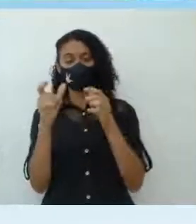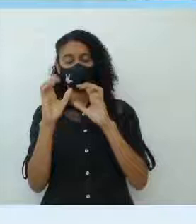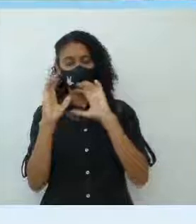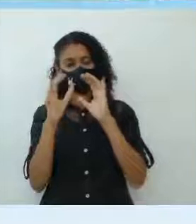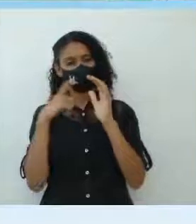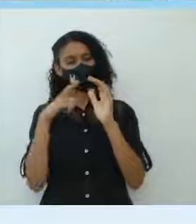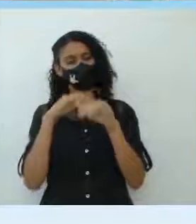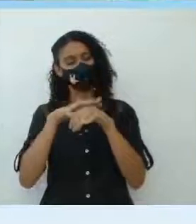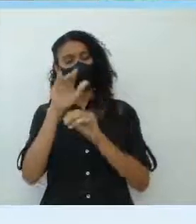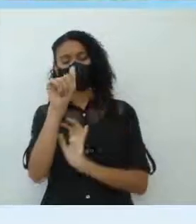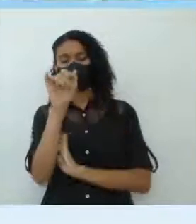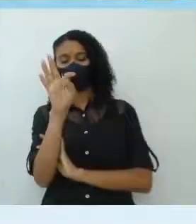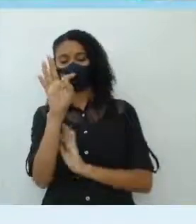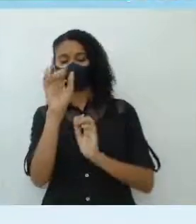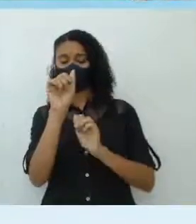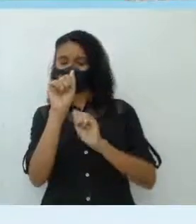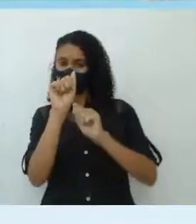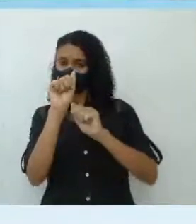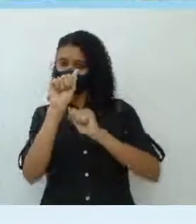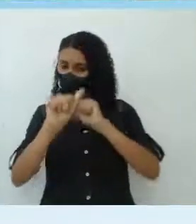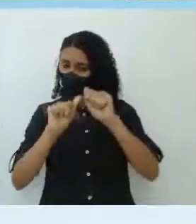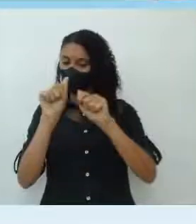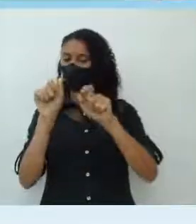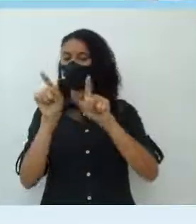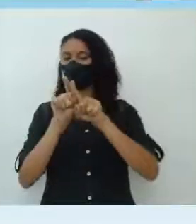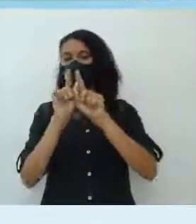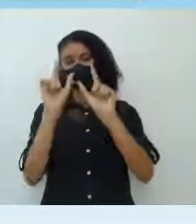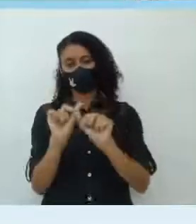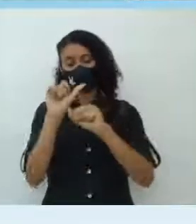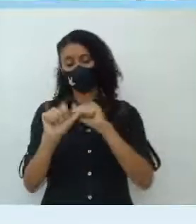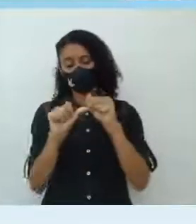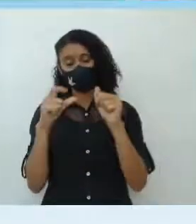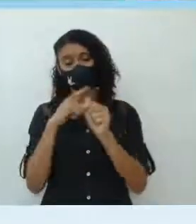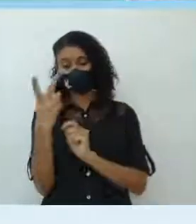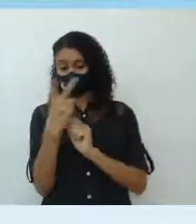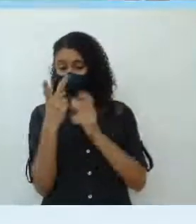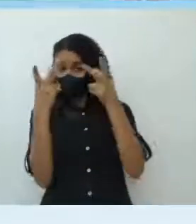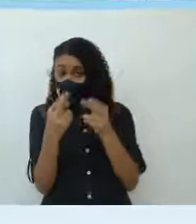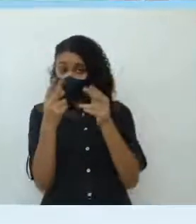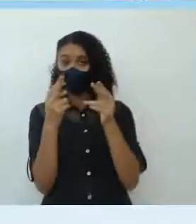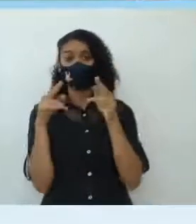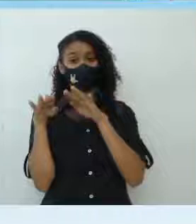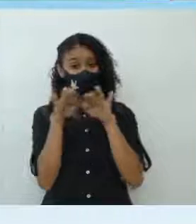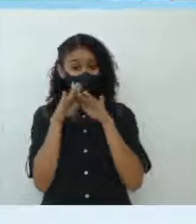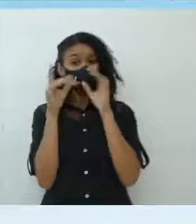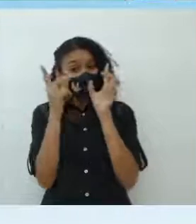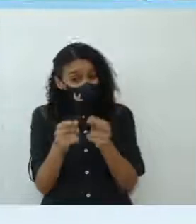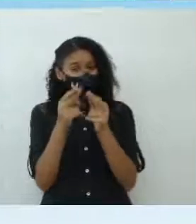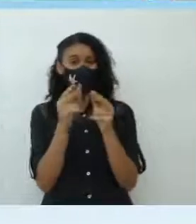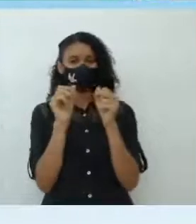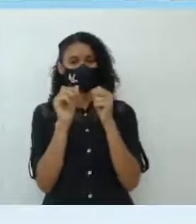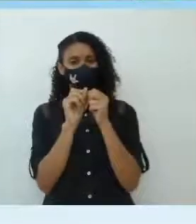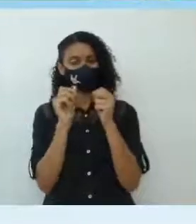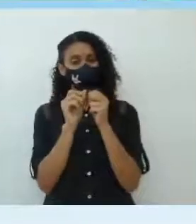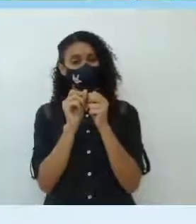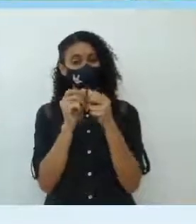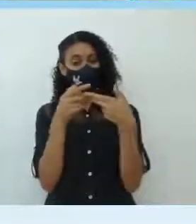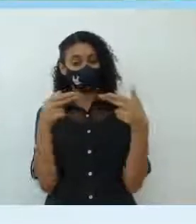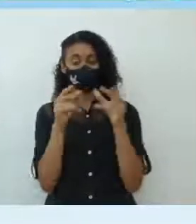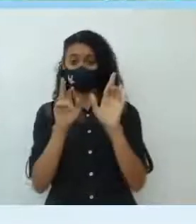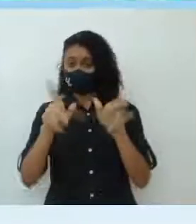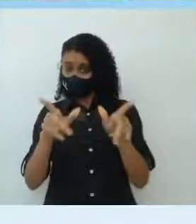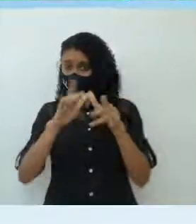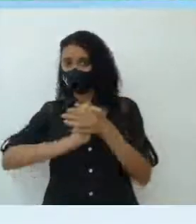mais átomos ou menos átomos. Então a gente pega duas bolinhas que têm exatamente o mesmo tamanho, mas que são feitos de